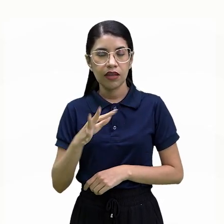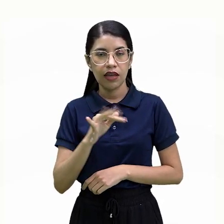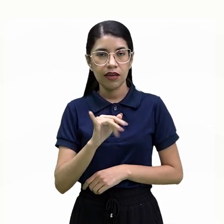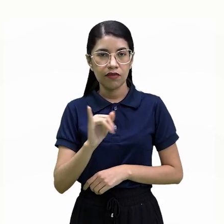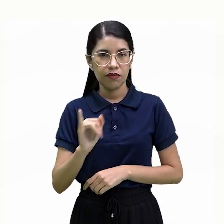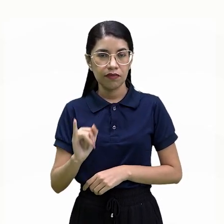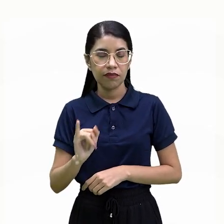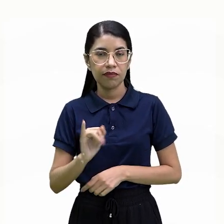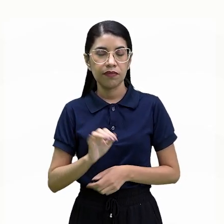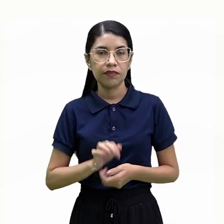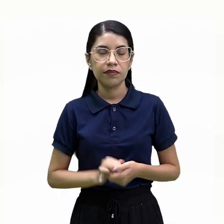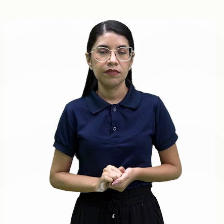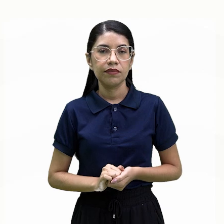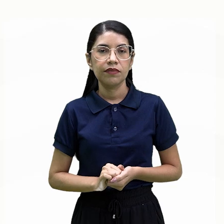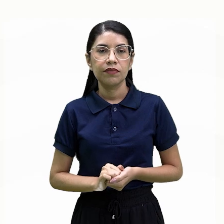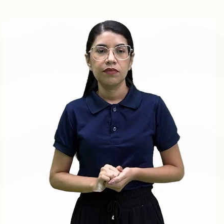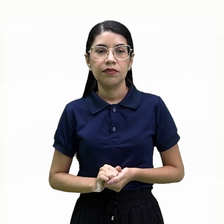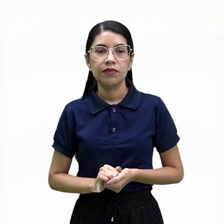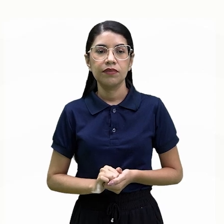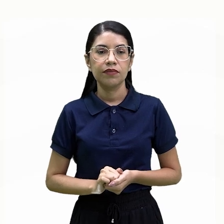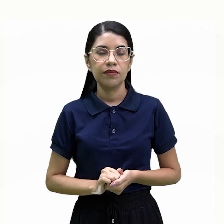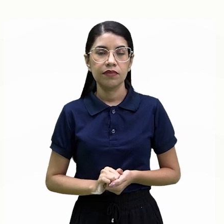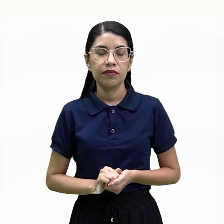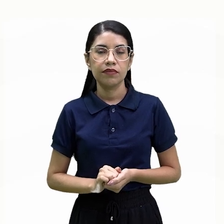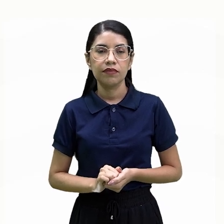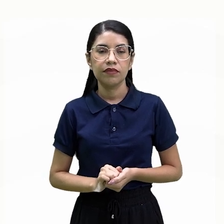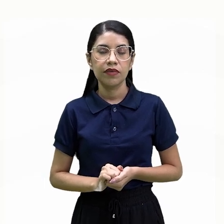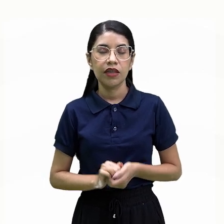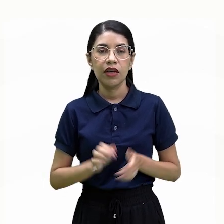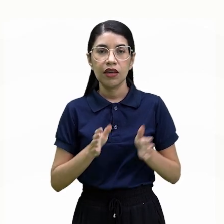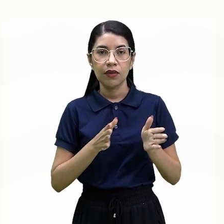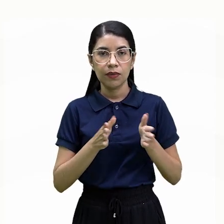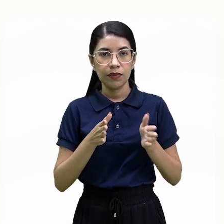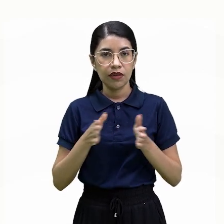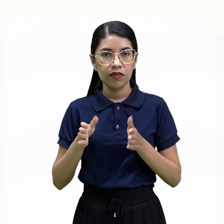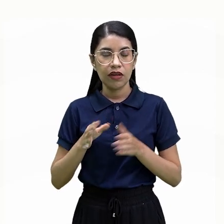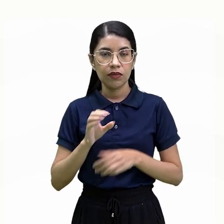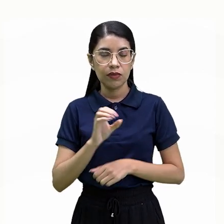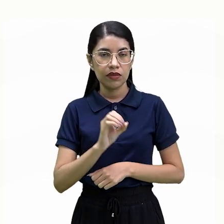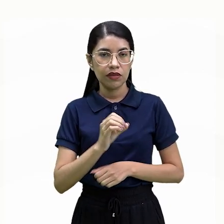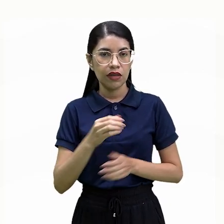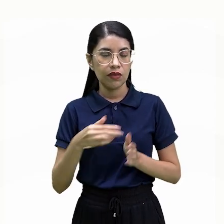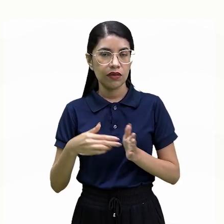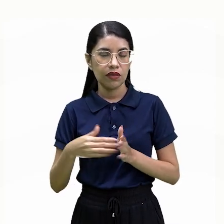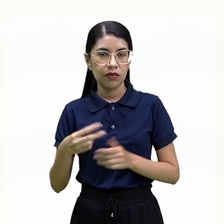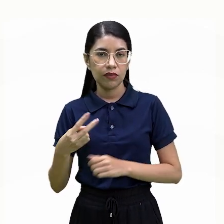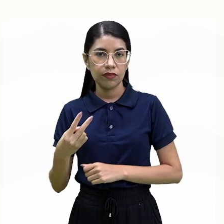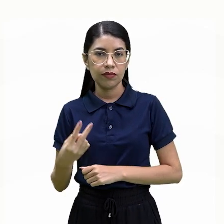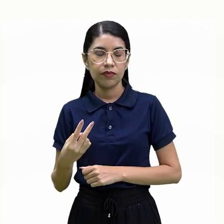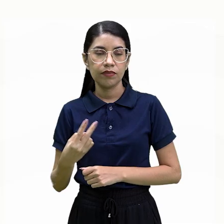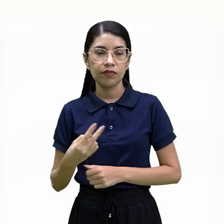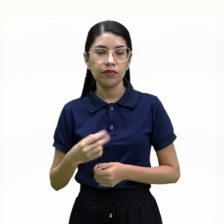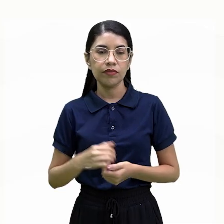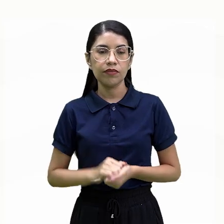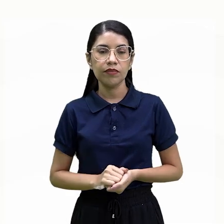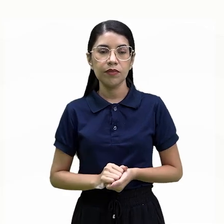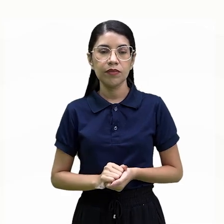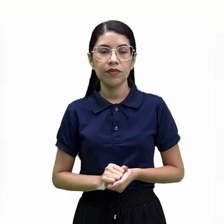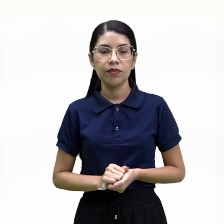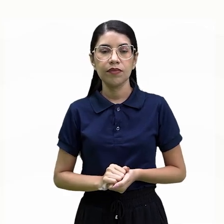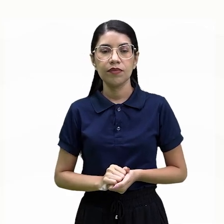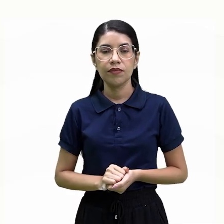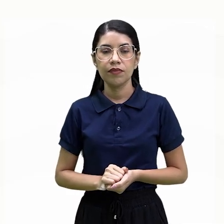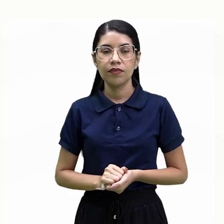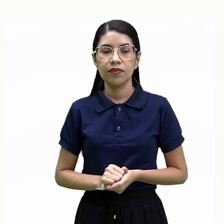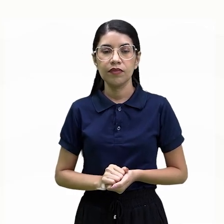ou seja, a primeira coluna. Primeiro, vamos marcar o nosso intervalo. Ele vai do 0 ao 2. Então, nós temos uma que vai estar aqui no 0